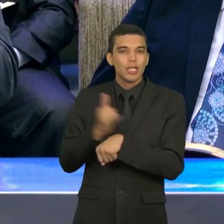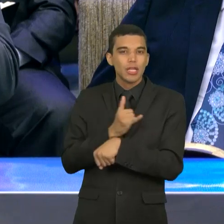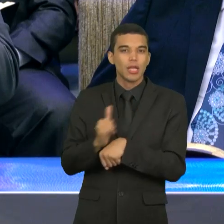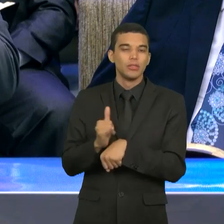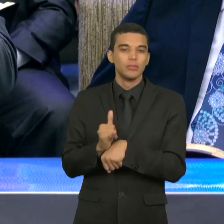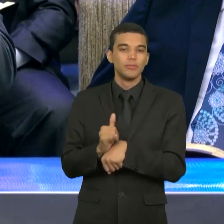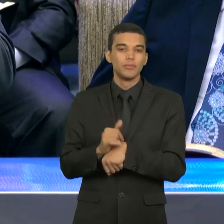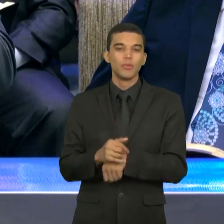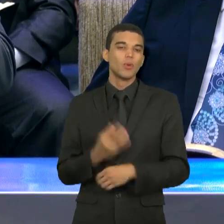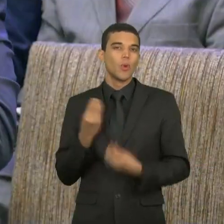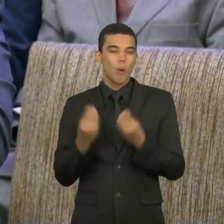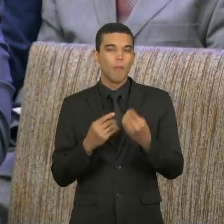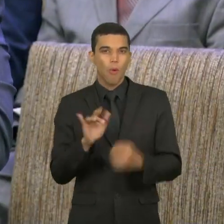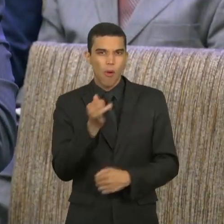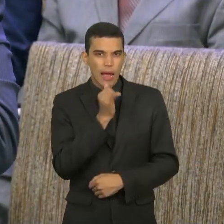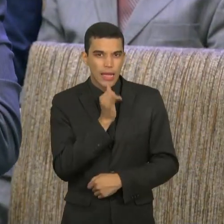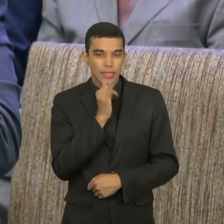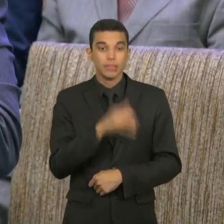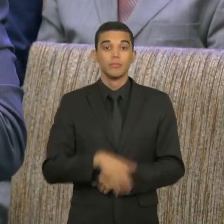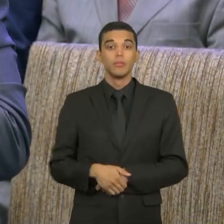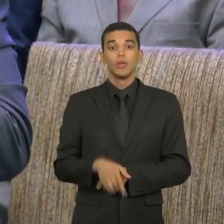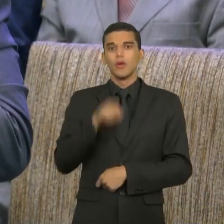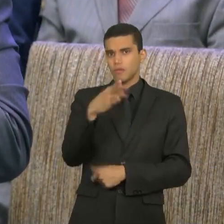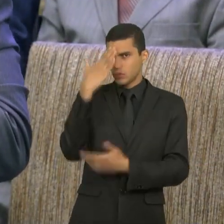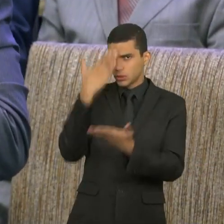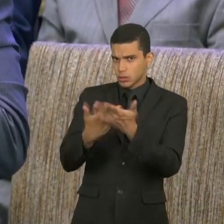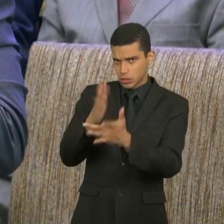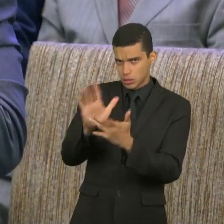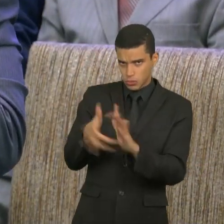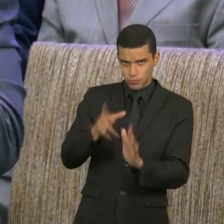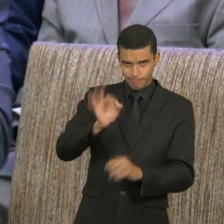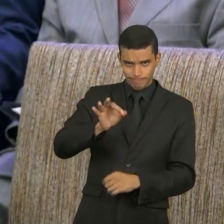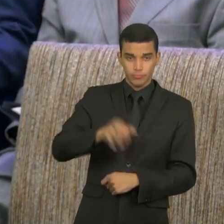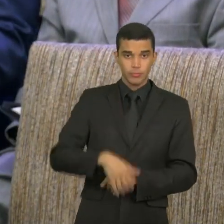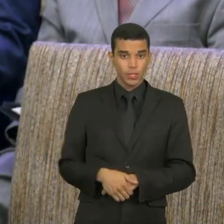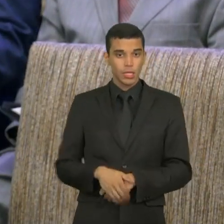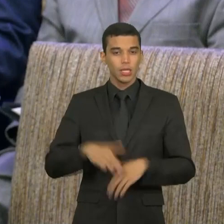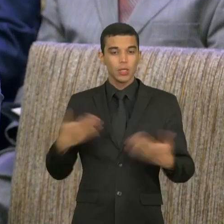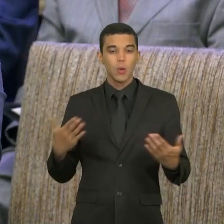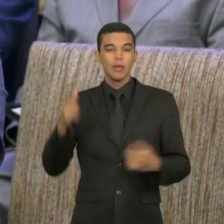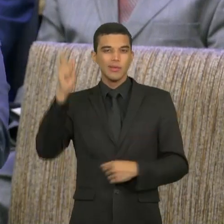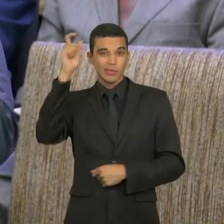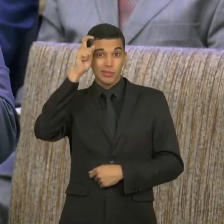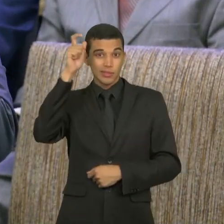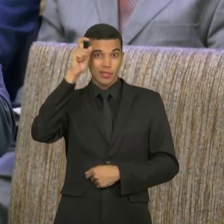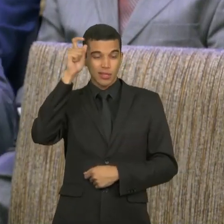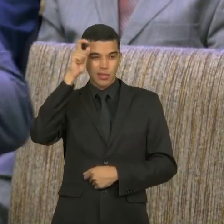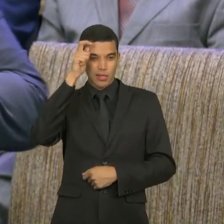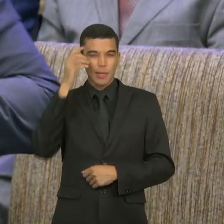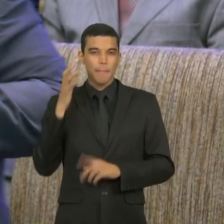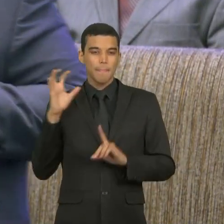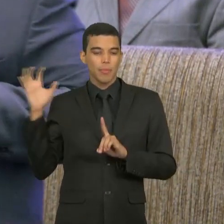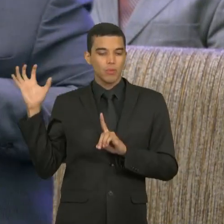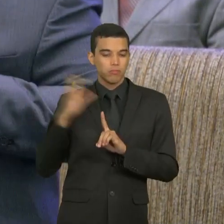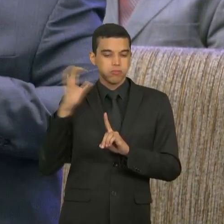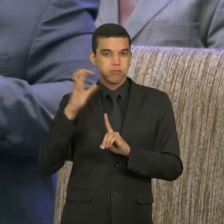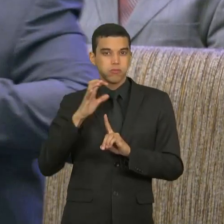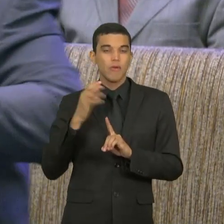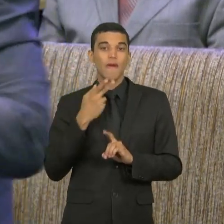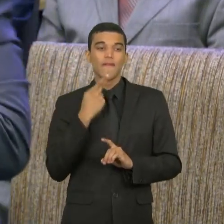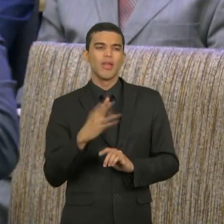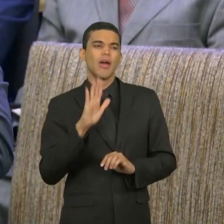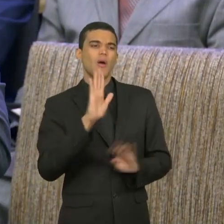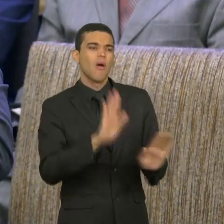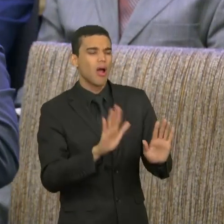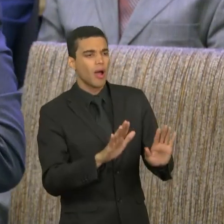ele tem querido fazer e já tá fazendo em muito lugar muito tempo ele começa a ter tudo para aquilo que você está tendo ele